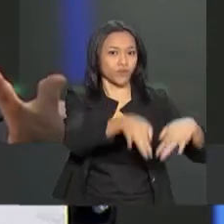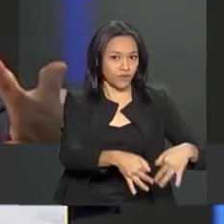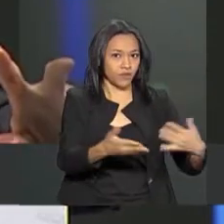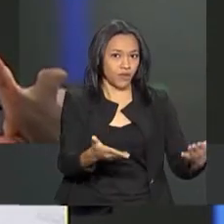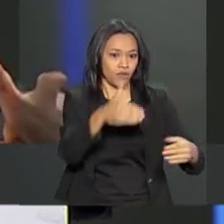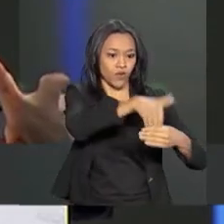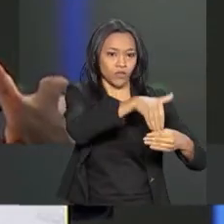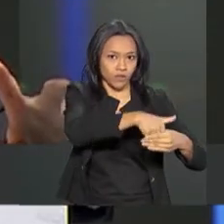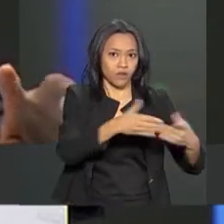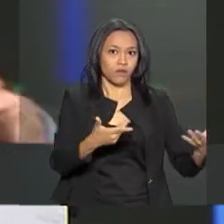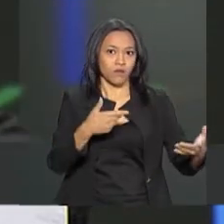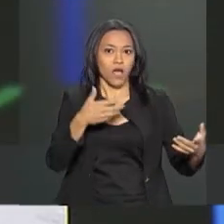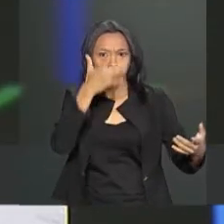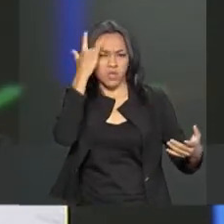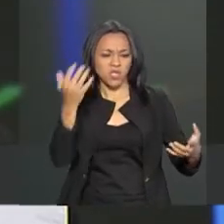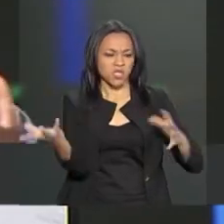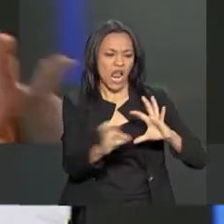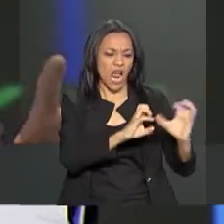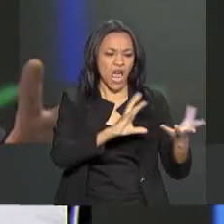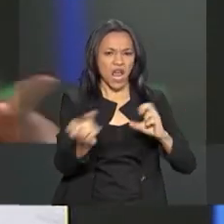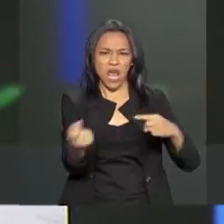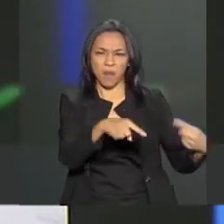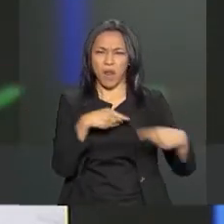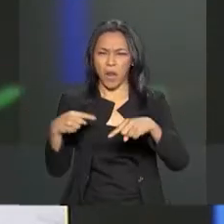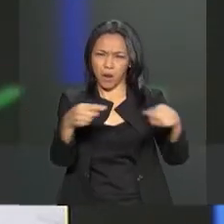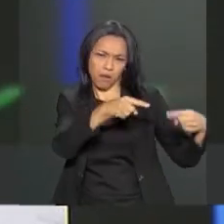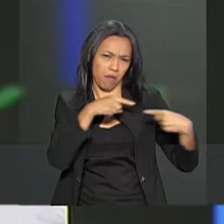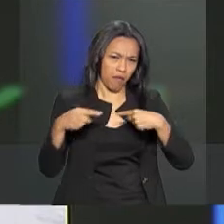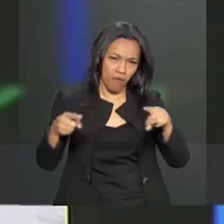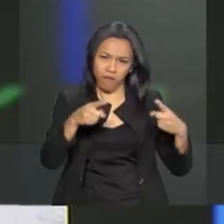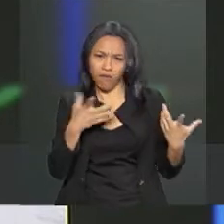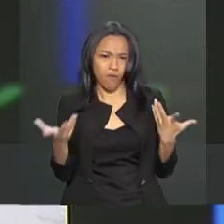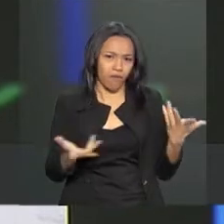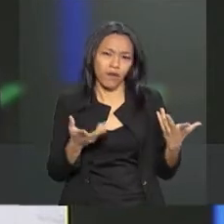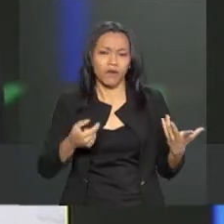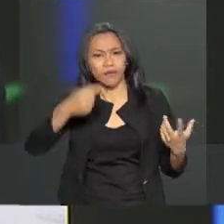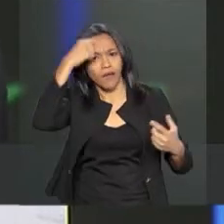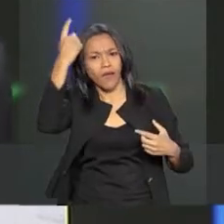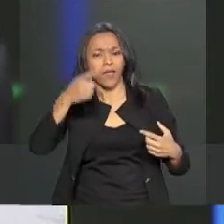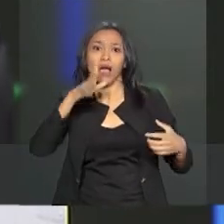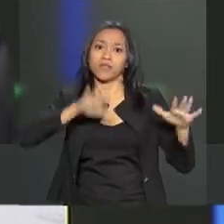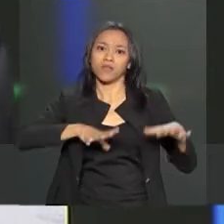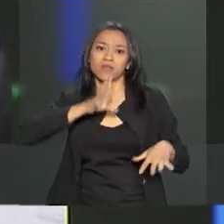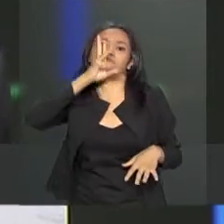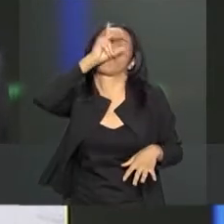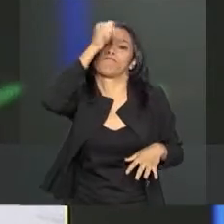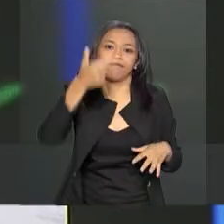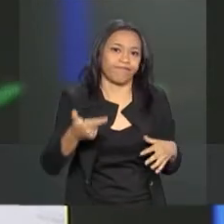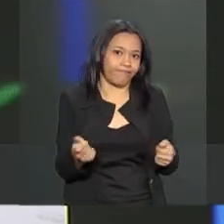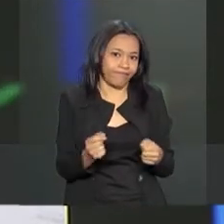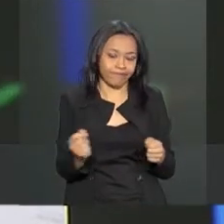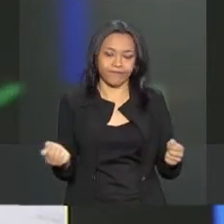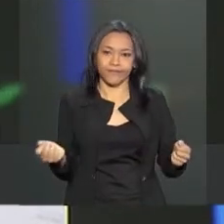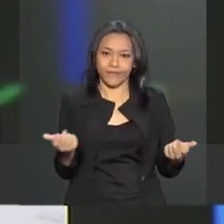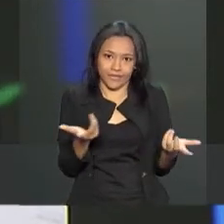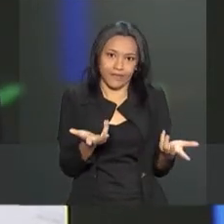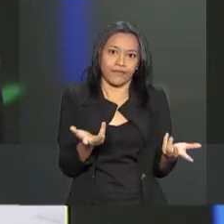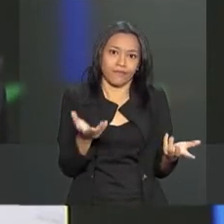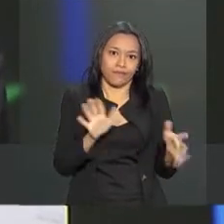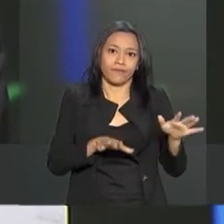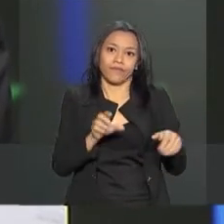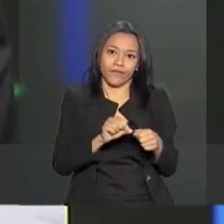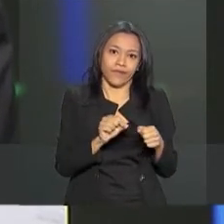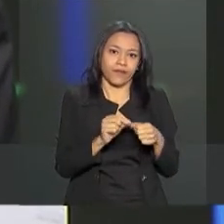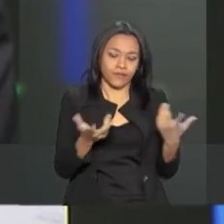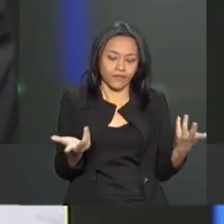pessoas se contestam, controvertem, às vezes exageram, não é? Se eriçam até, não